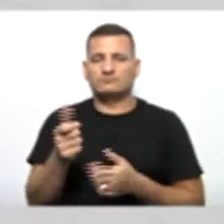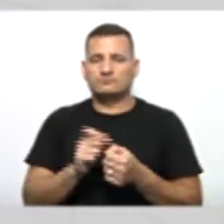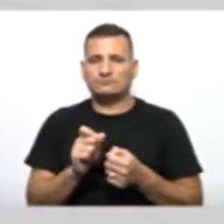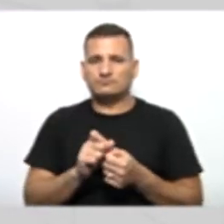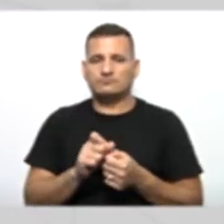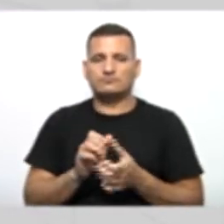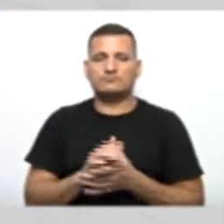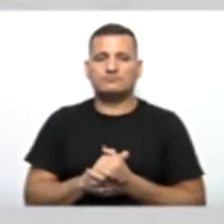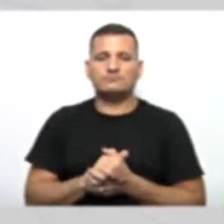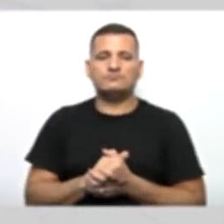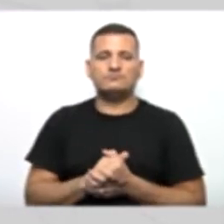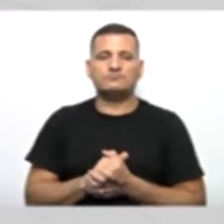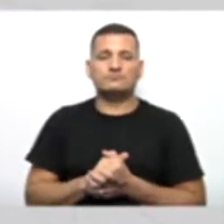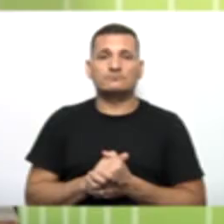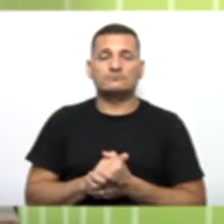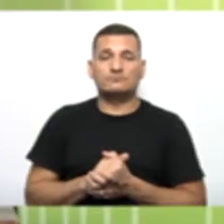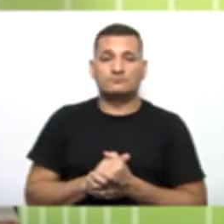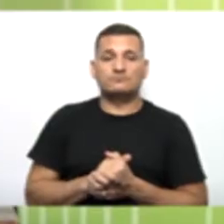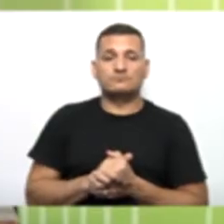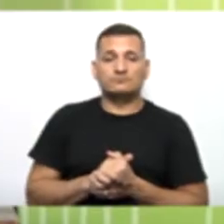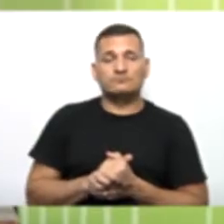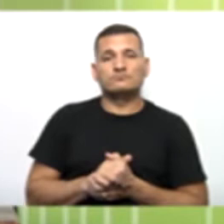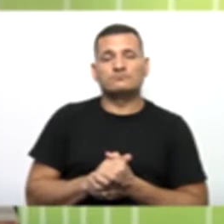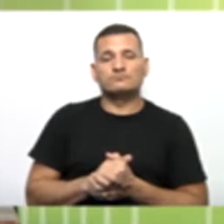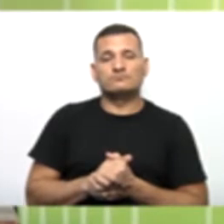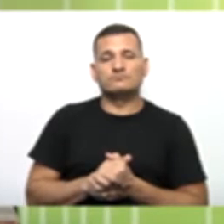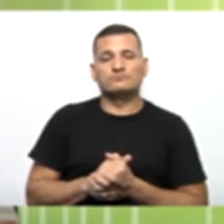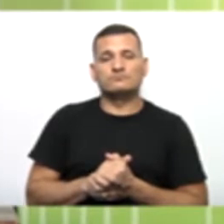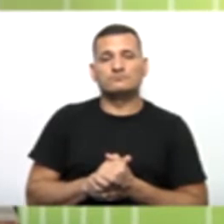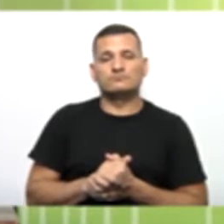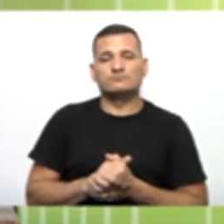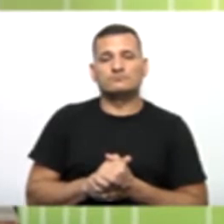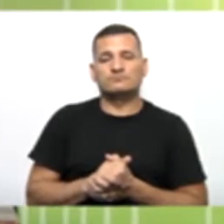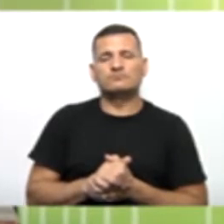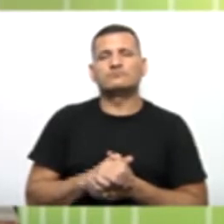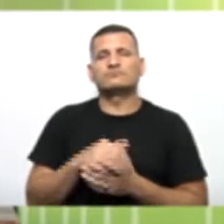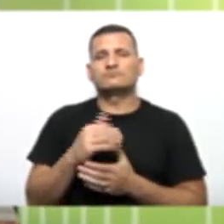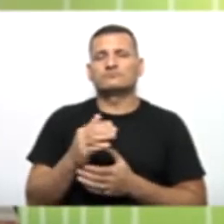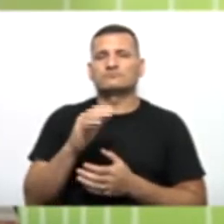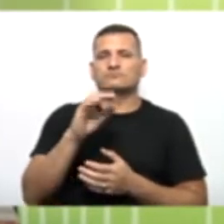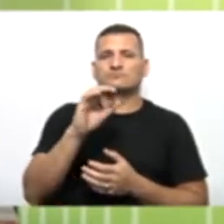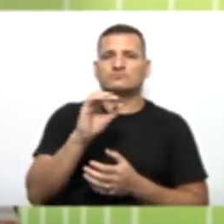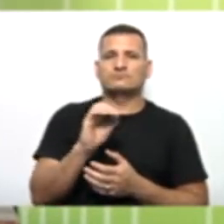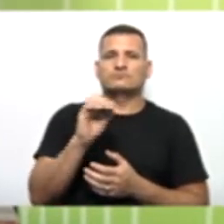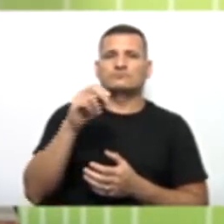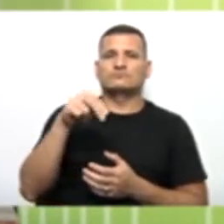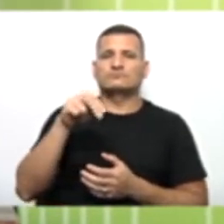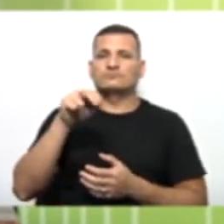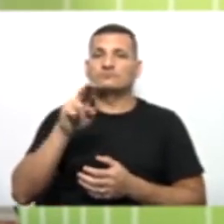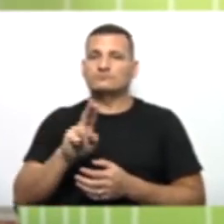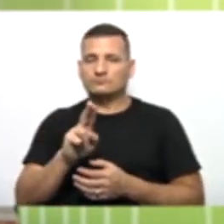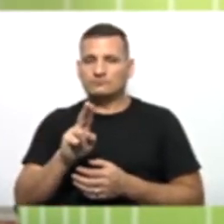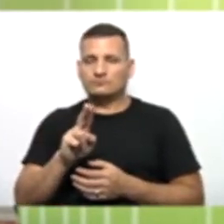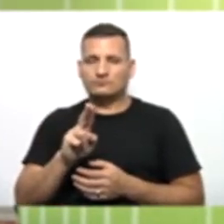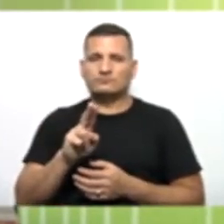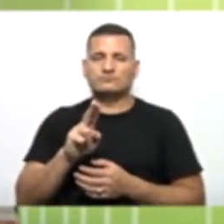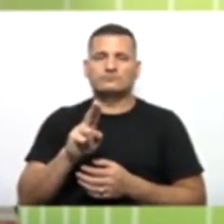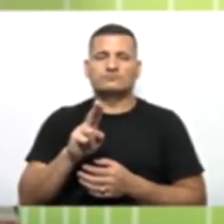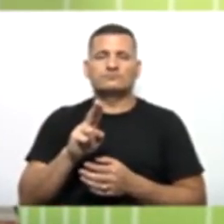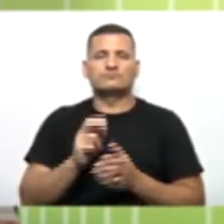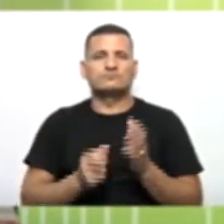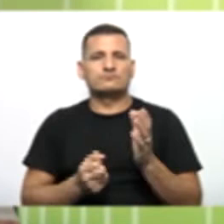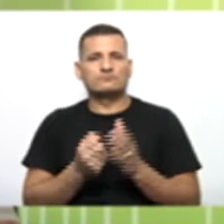As Nações Unidas, elas criaram algumas diretrizes gerais para a Agenda 21. E a partir